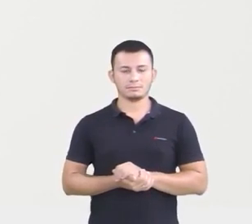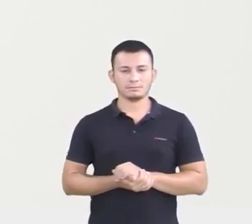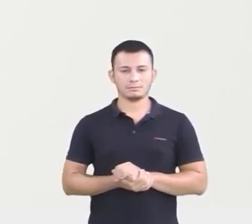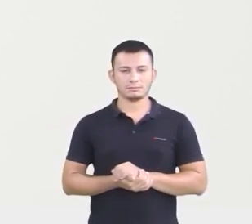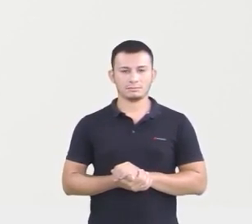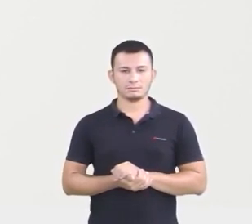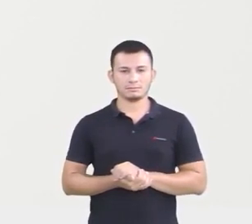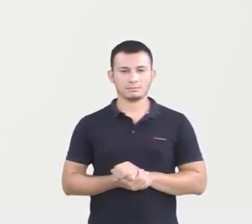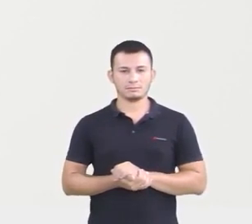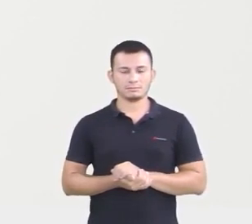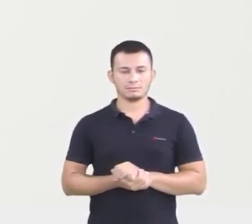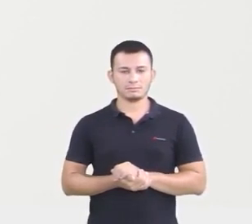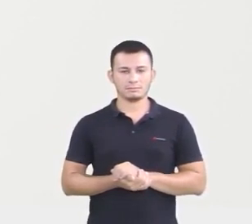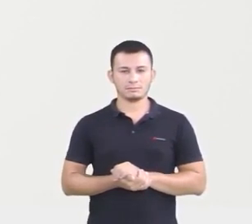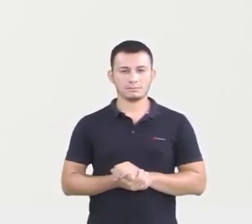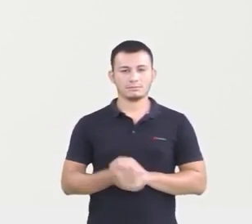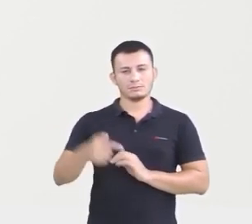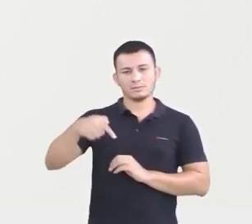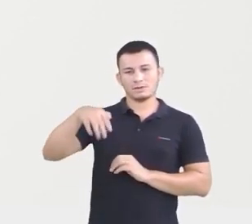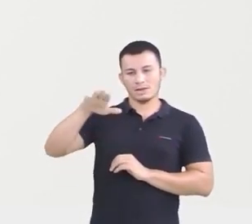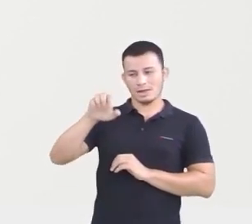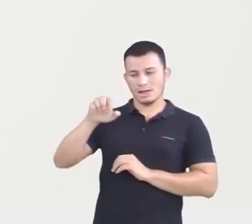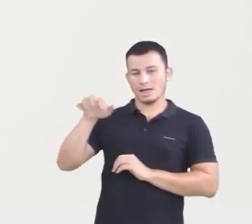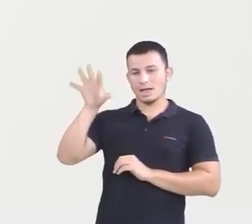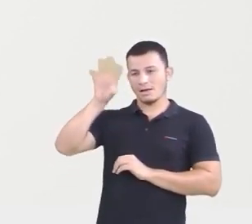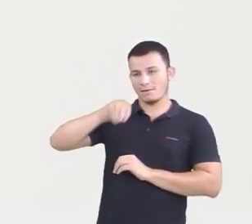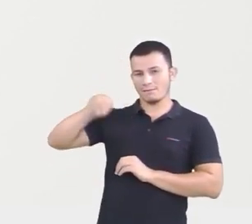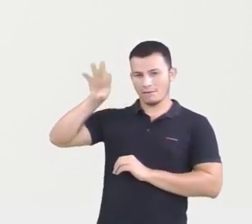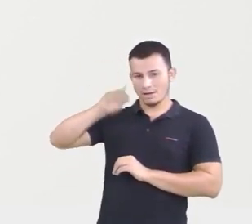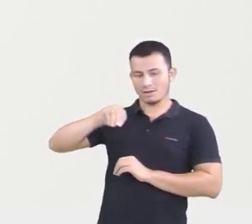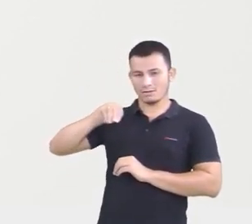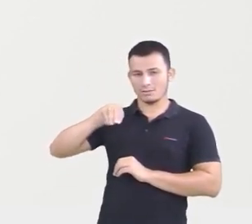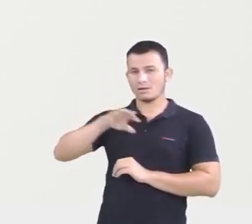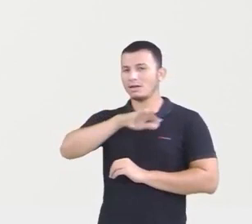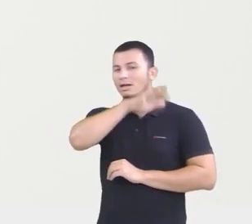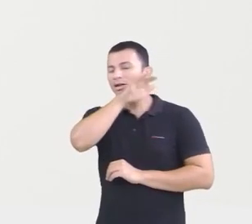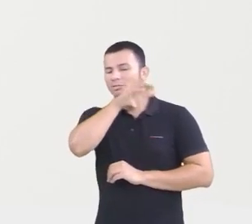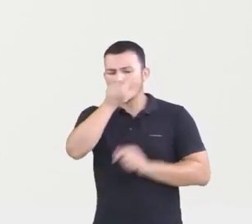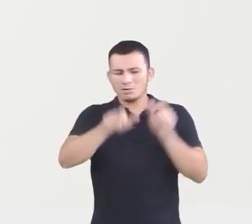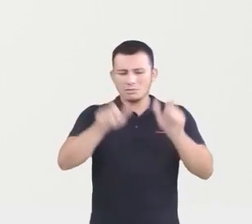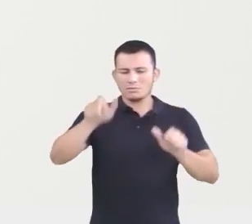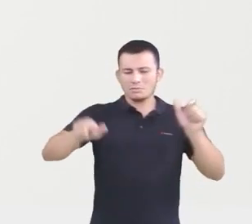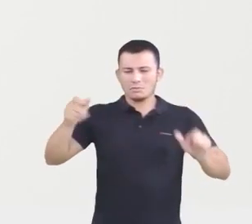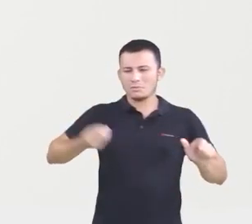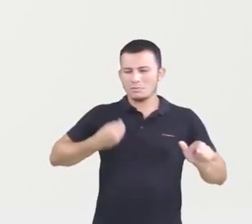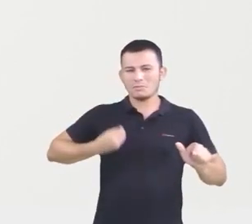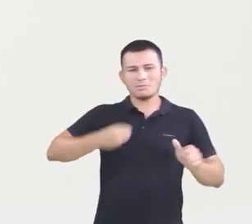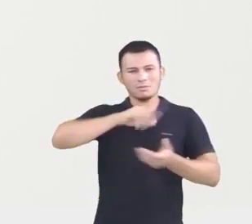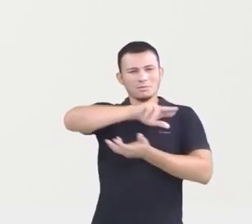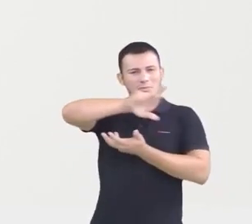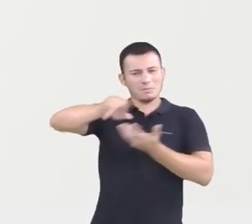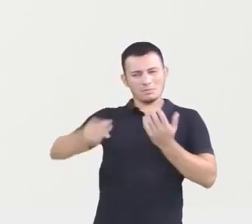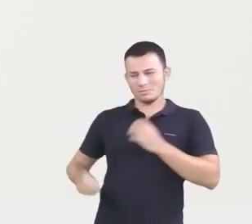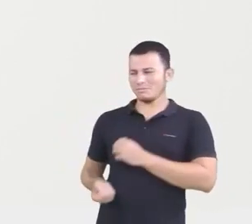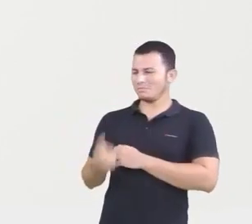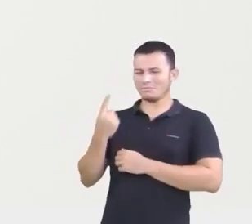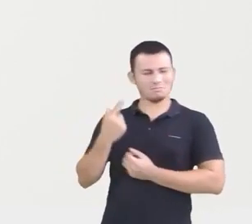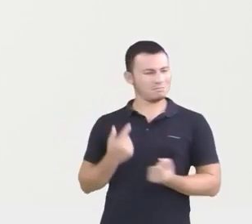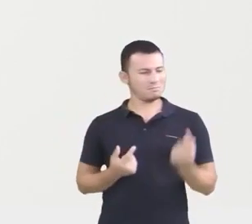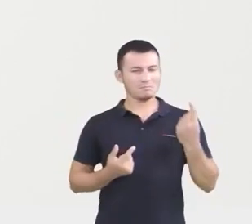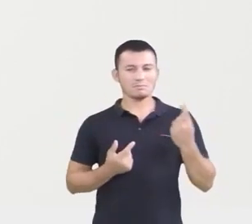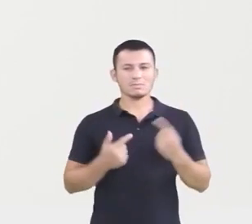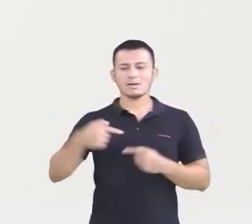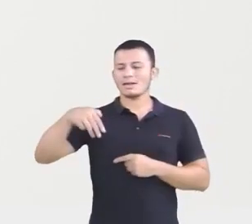aqui, que falam, animais e todo tipo de seres estranhos que falam. Quem fala aqui